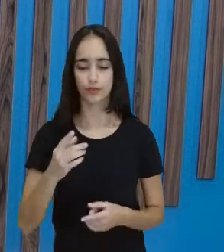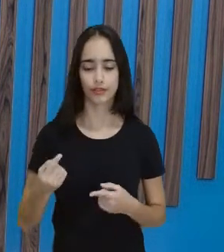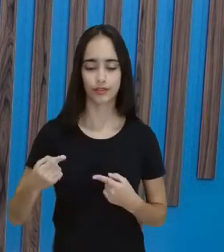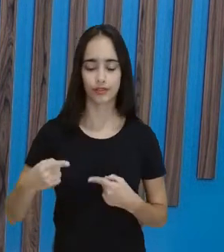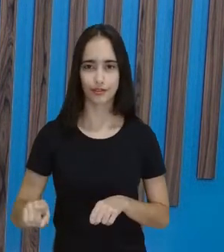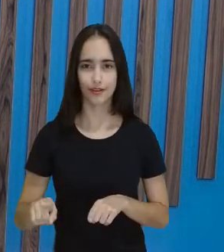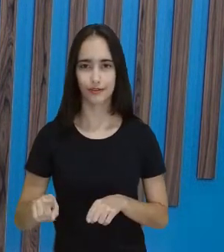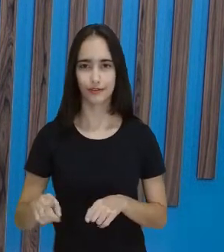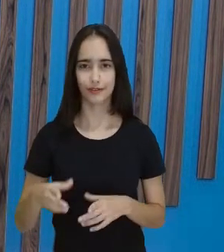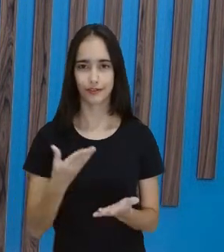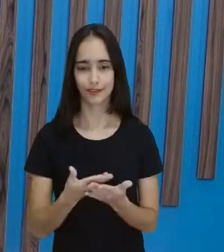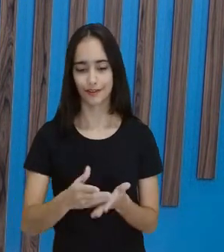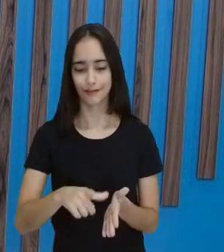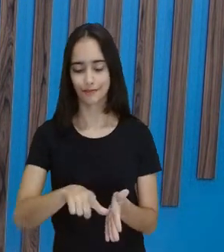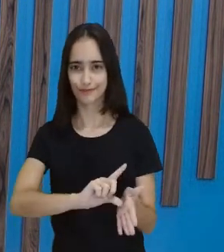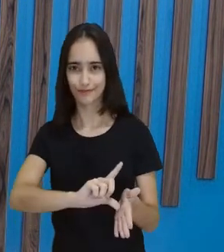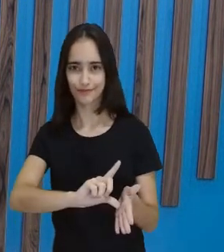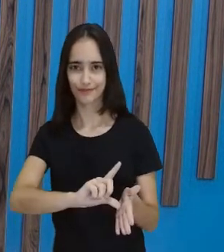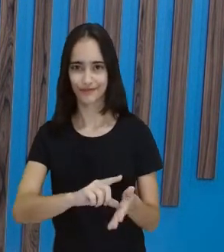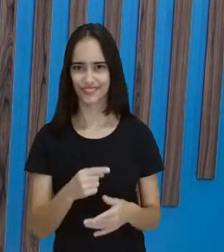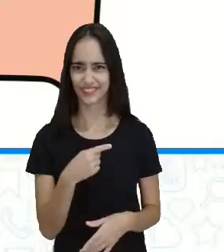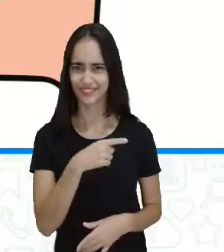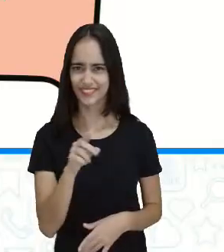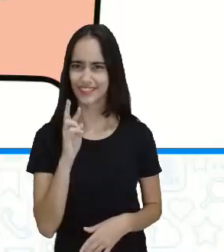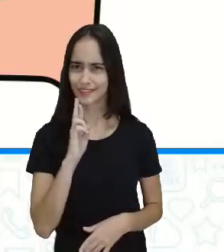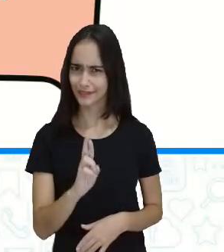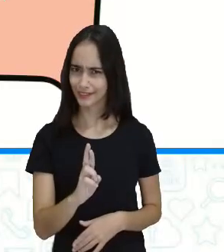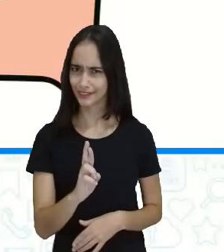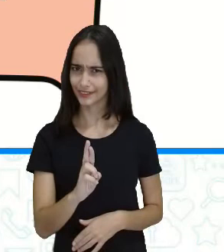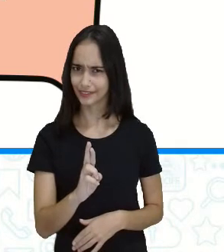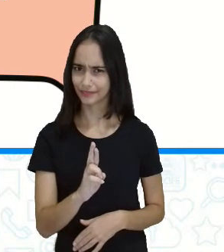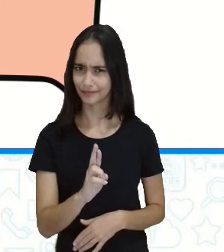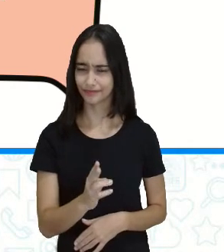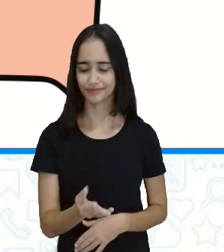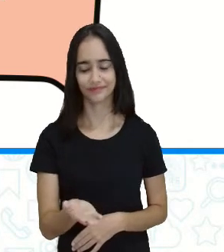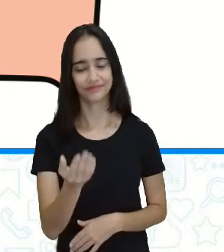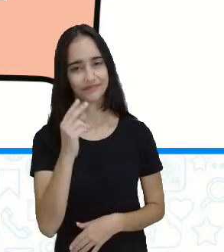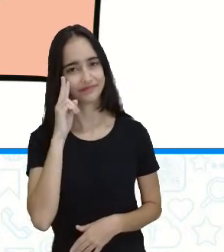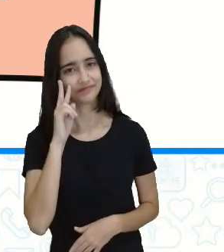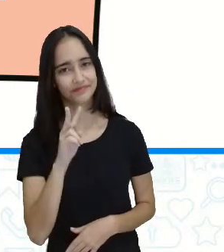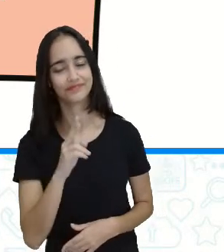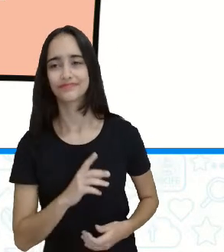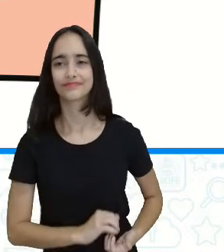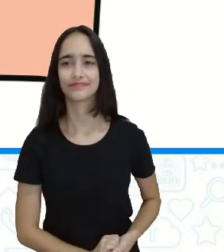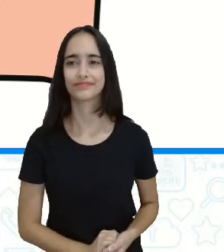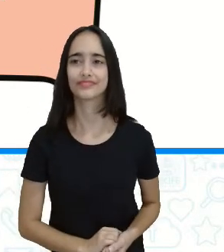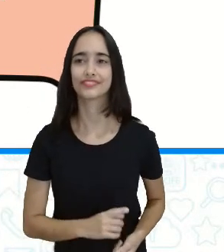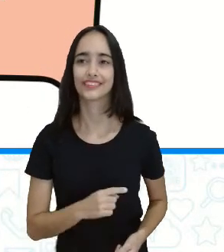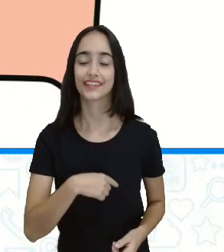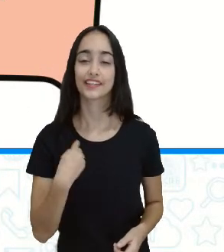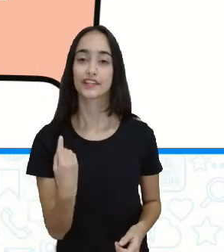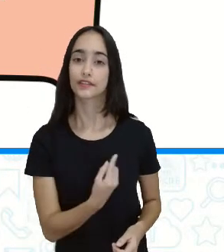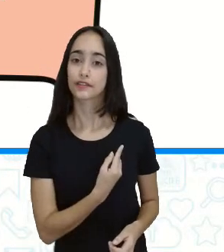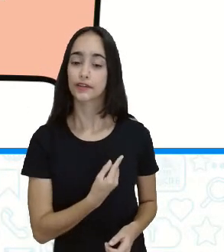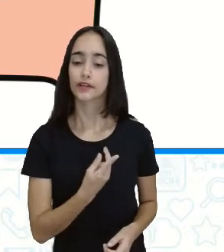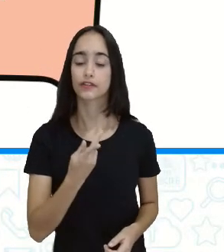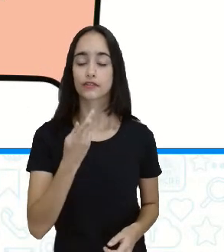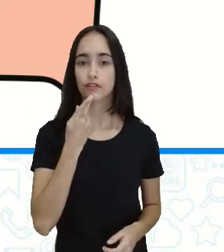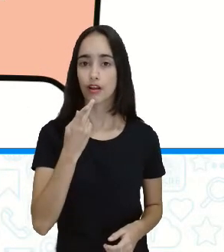vocês responderam? Vamos acompanhar o resultado desse probleminha? A gente estava falando aí, né,